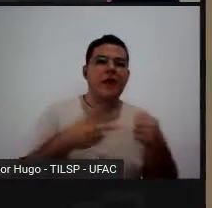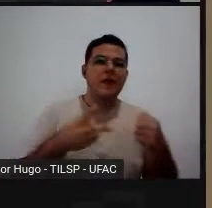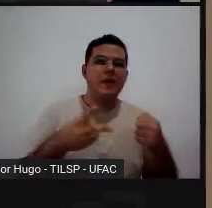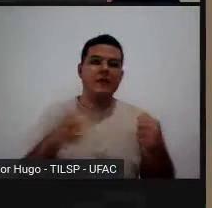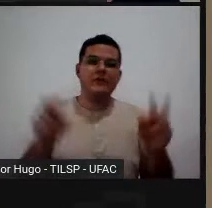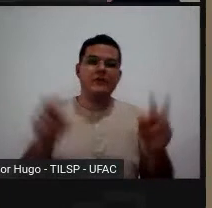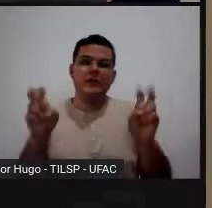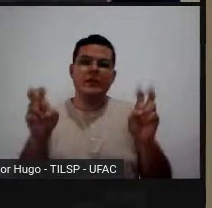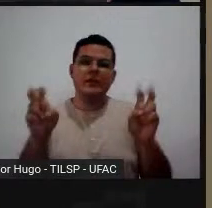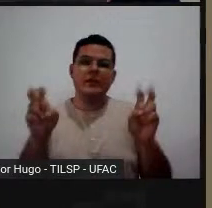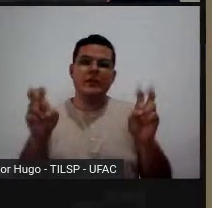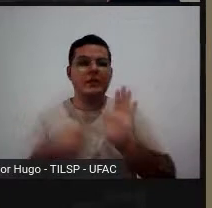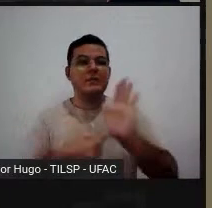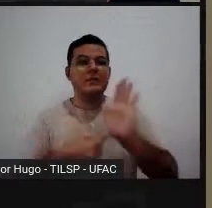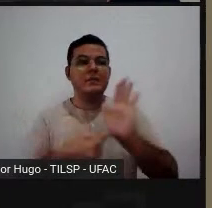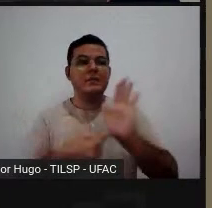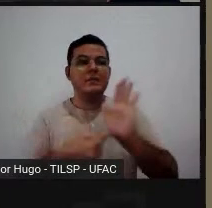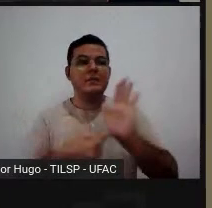o ideal.